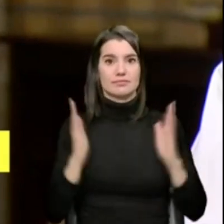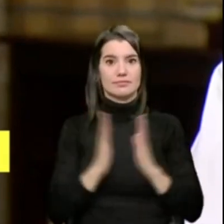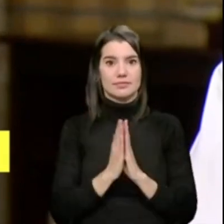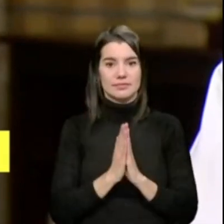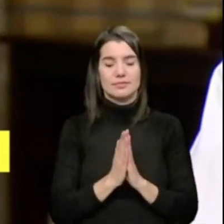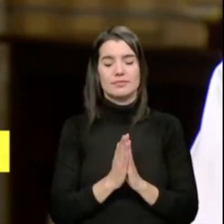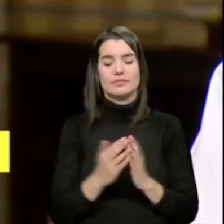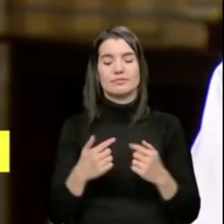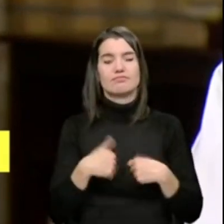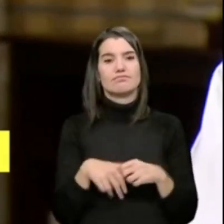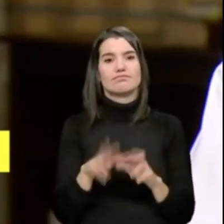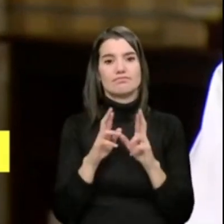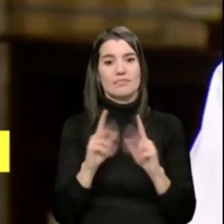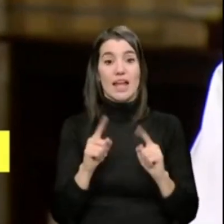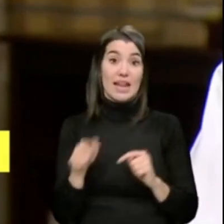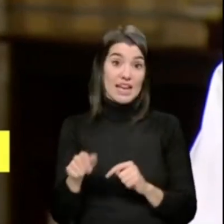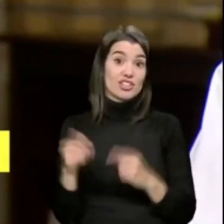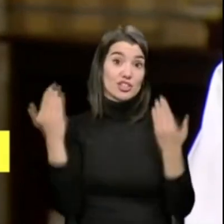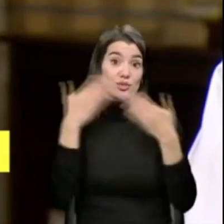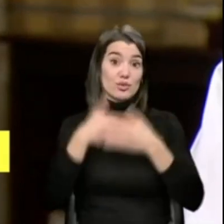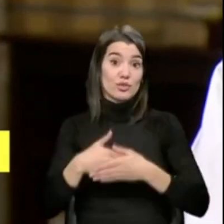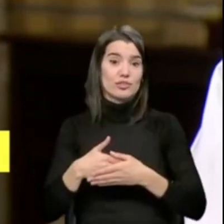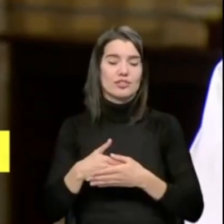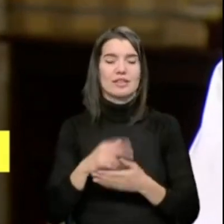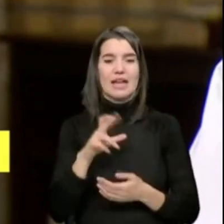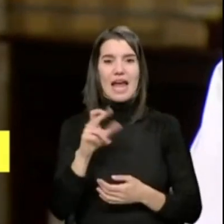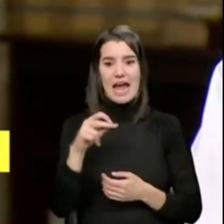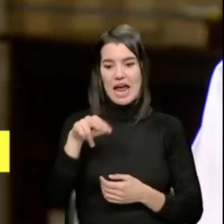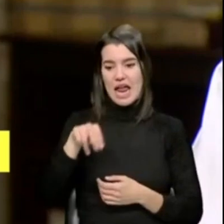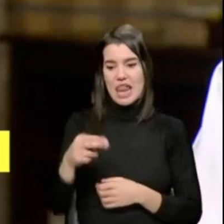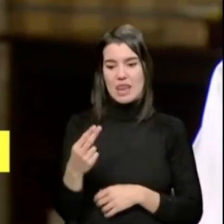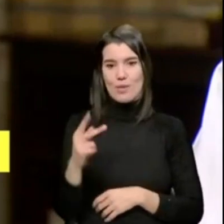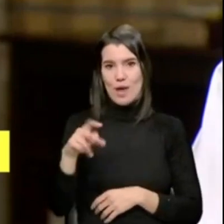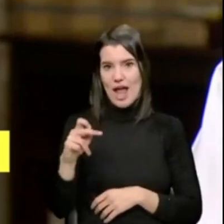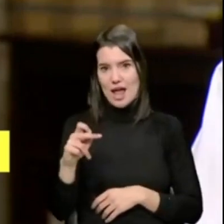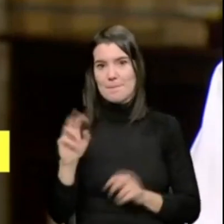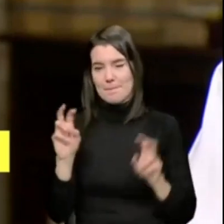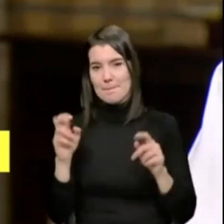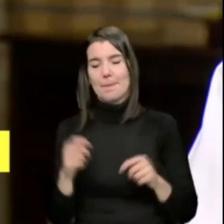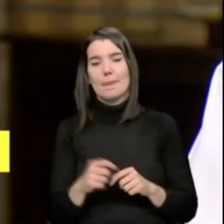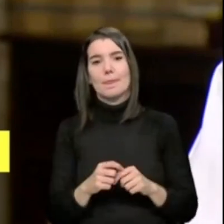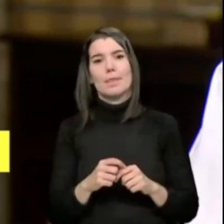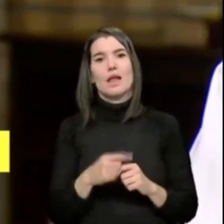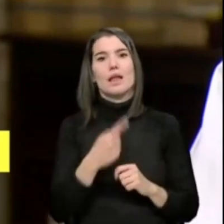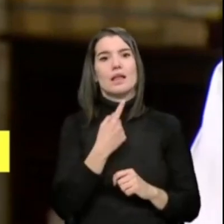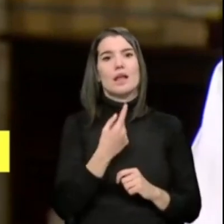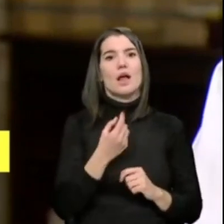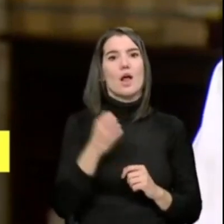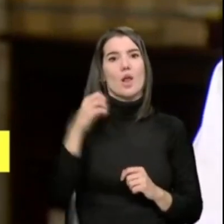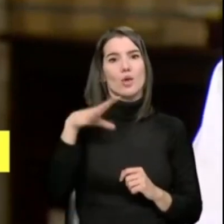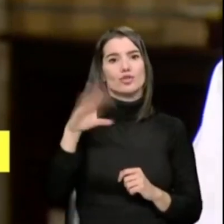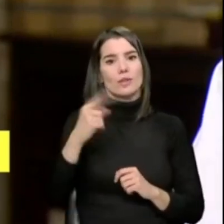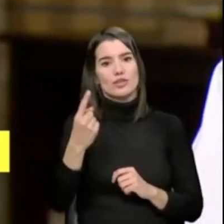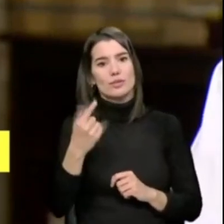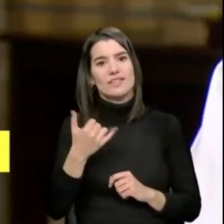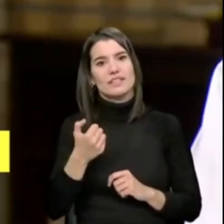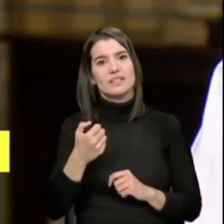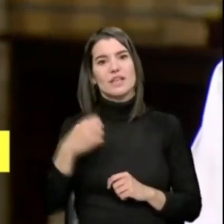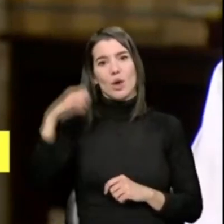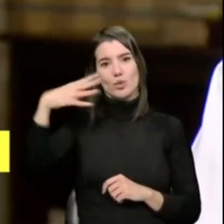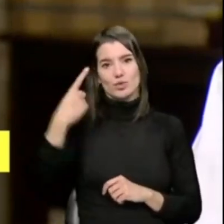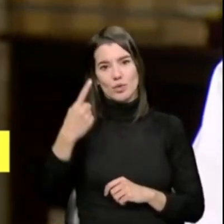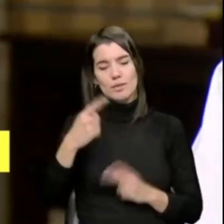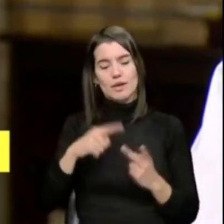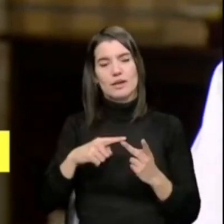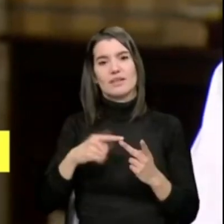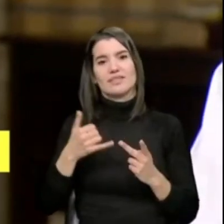o meu desejo é que, e nestas noites de Hanukkah, vamos acrescentando sempre uma luz. No dia 25 acendemos uma luz, no dia